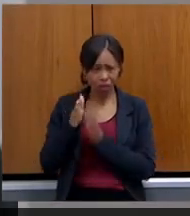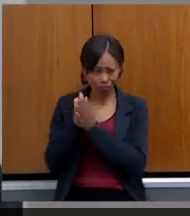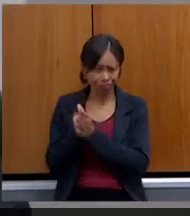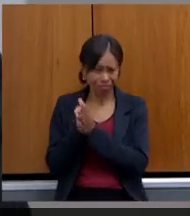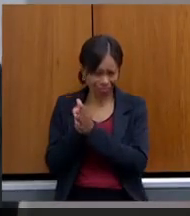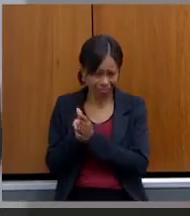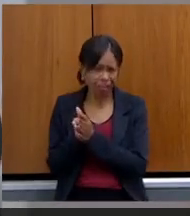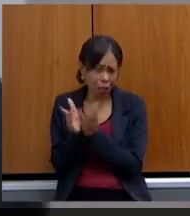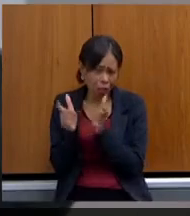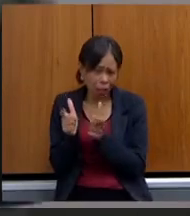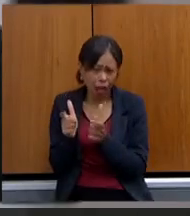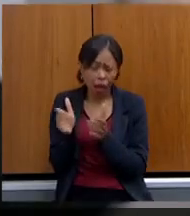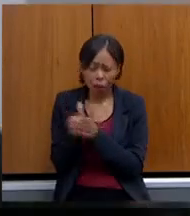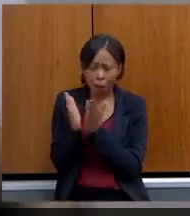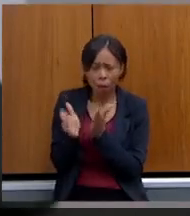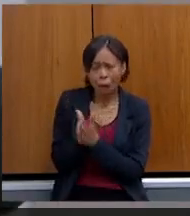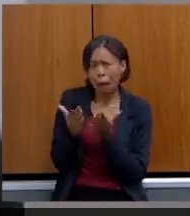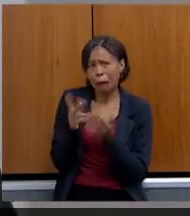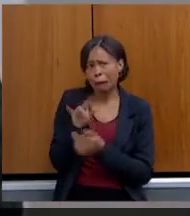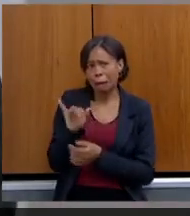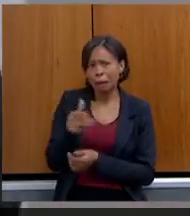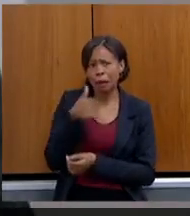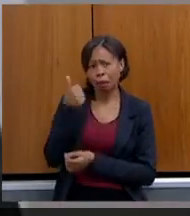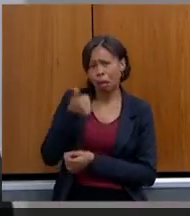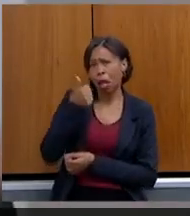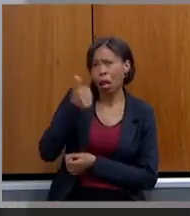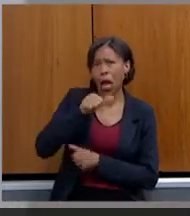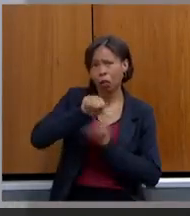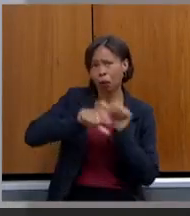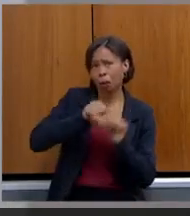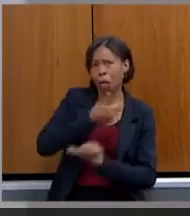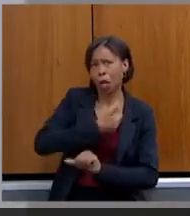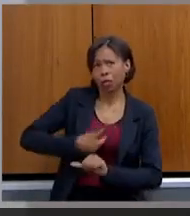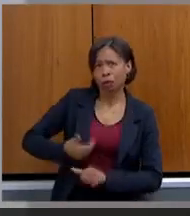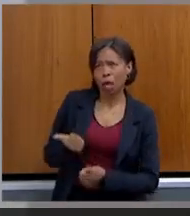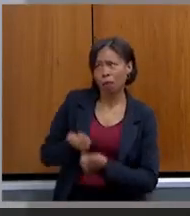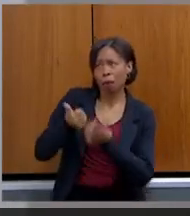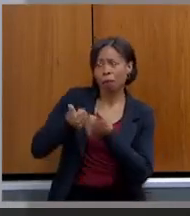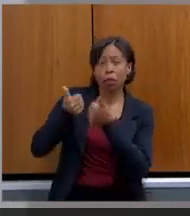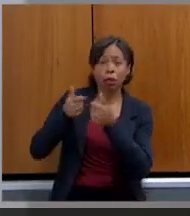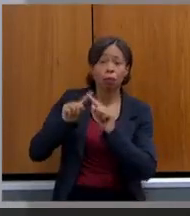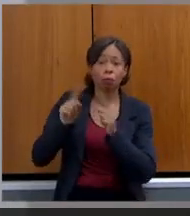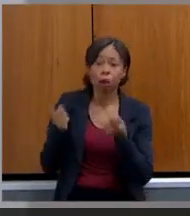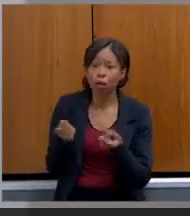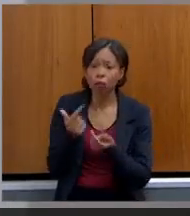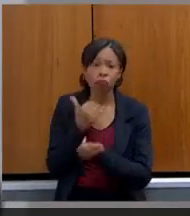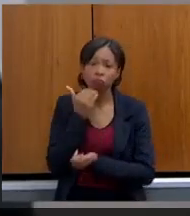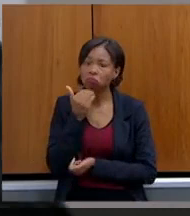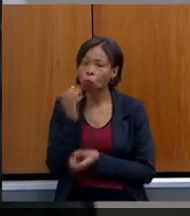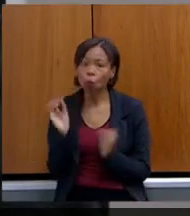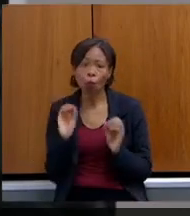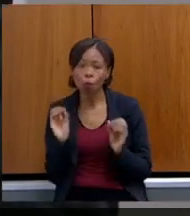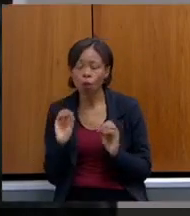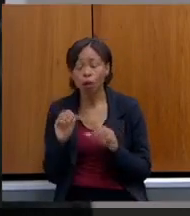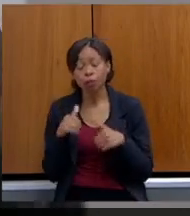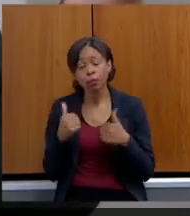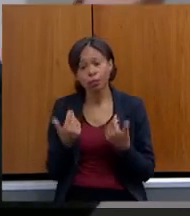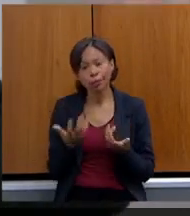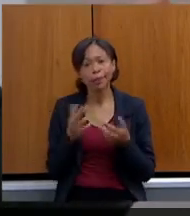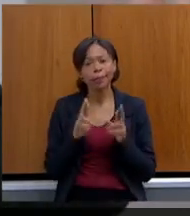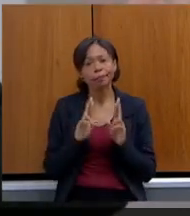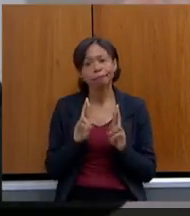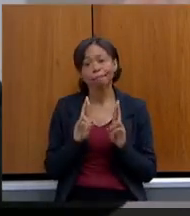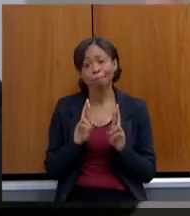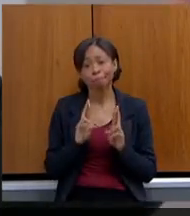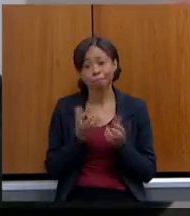da pobreza a terra da pobreza que a melhorar com a mudança do governo e nada aconteceu e lá nós gostaríamos que fosse